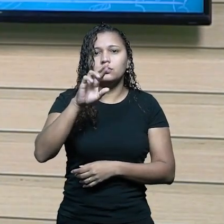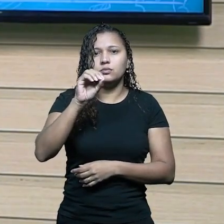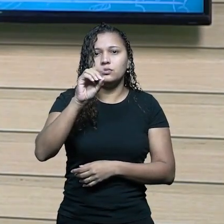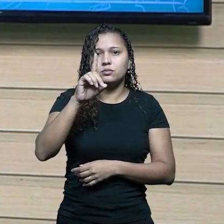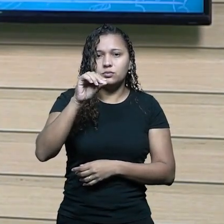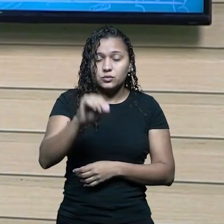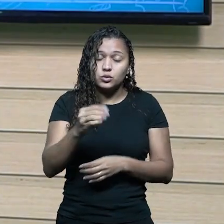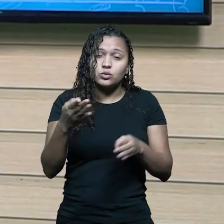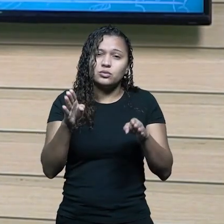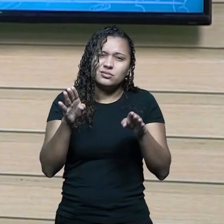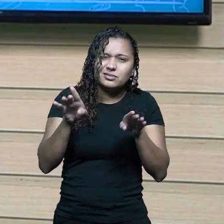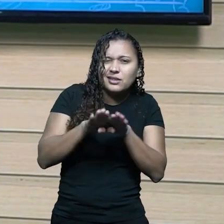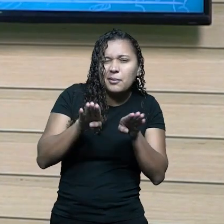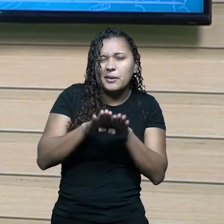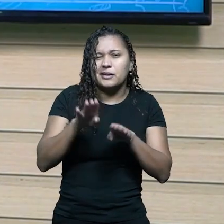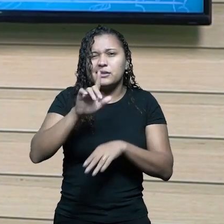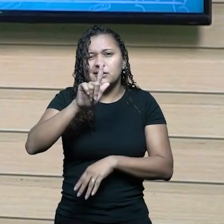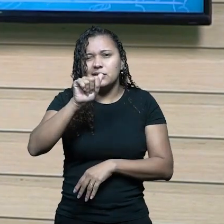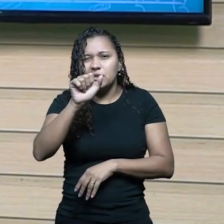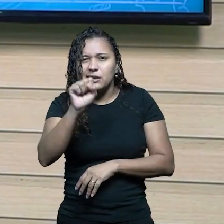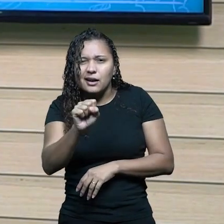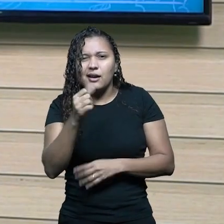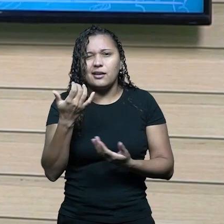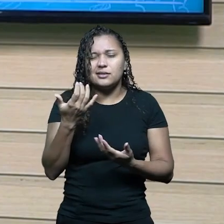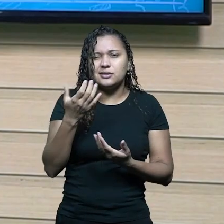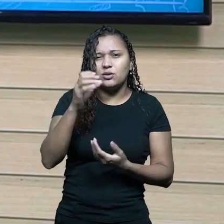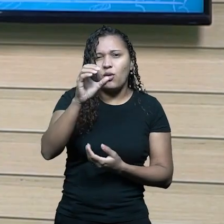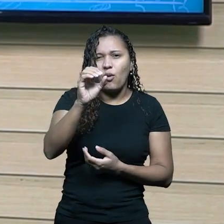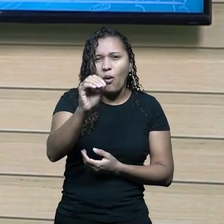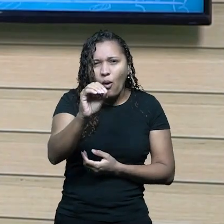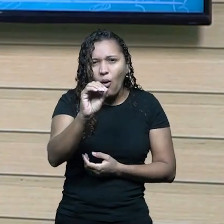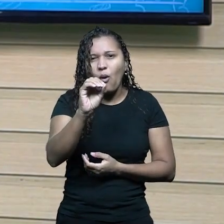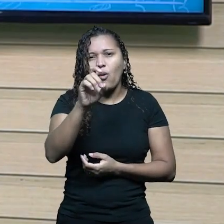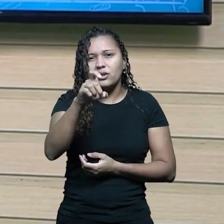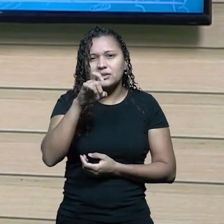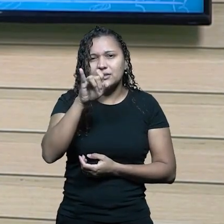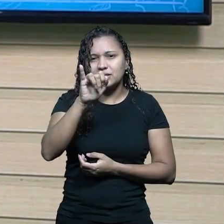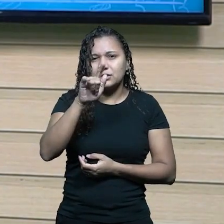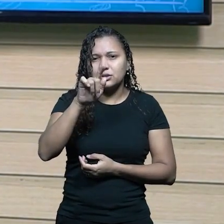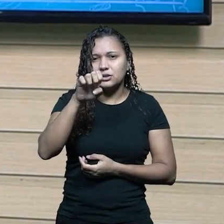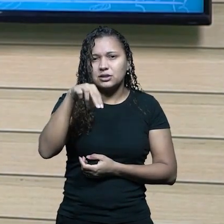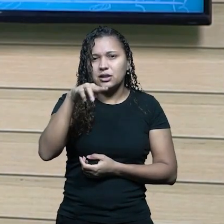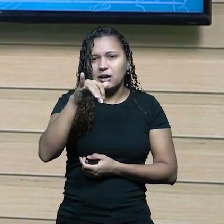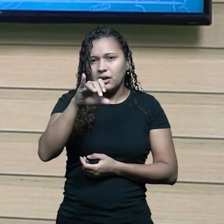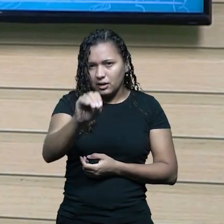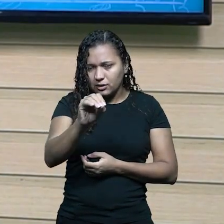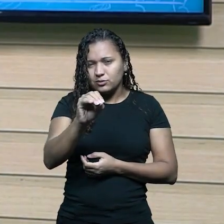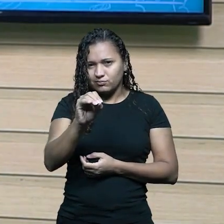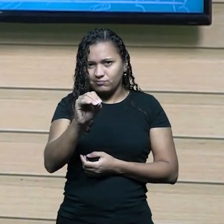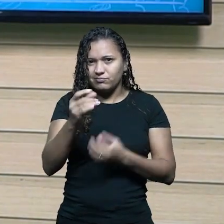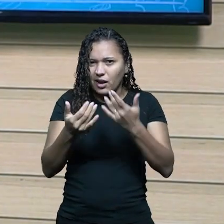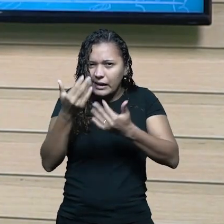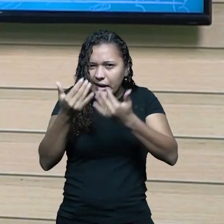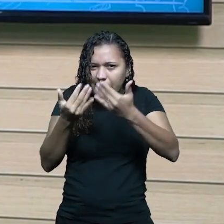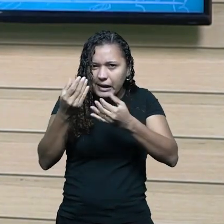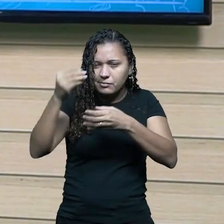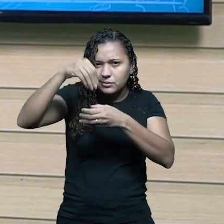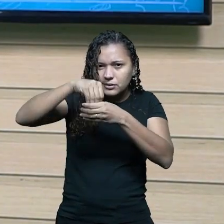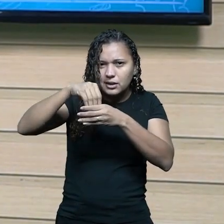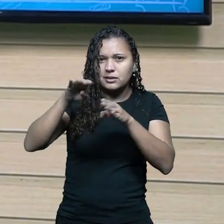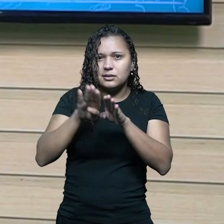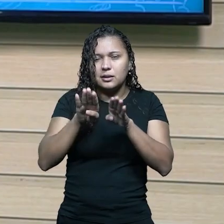utilizado o eletrodo, o gás e o oxigênio. Ele é feito com a queima desse eletrodo dentro da